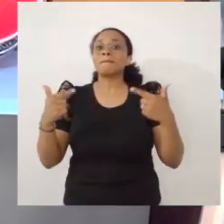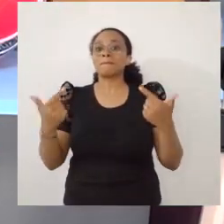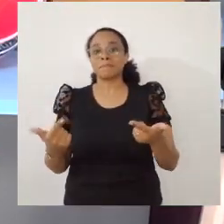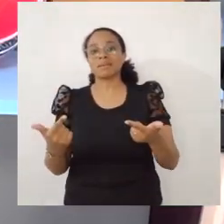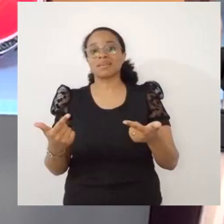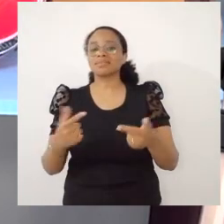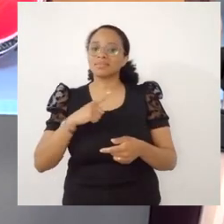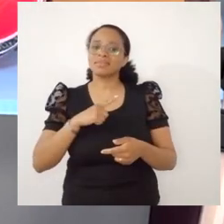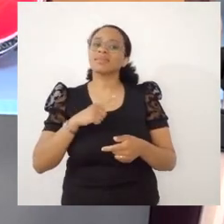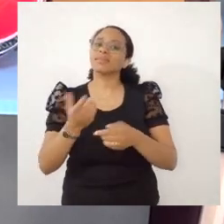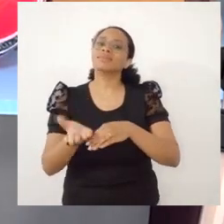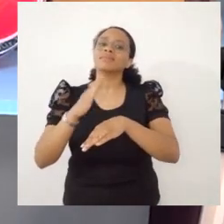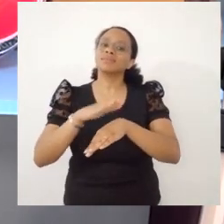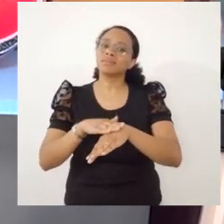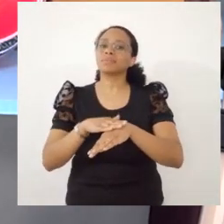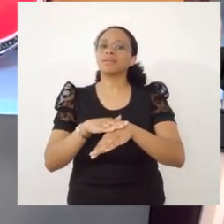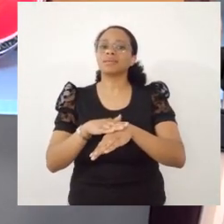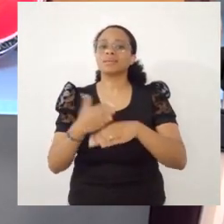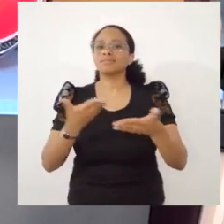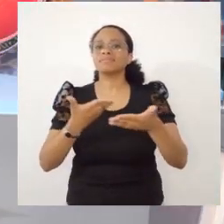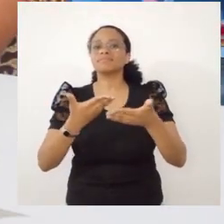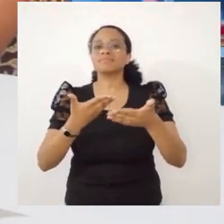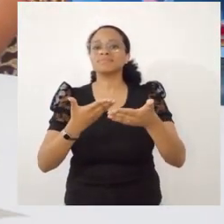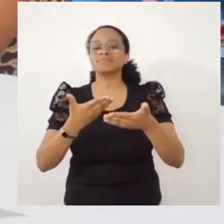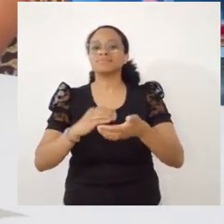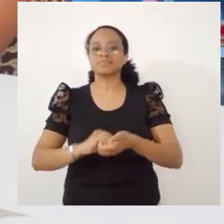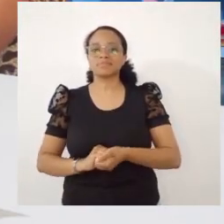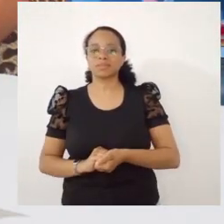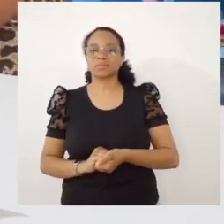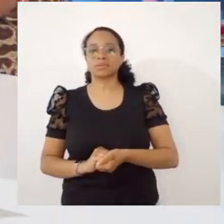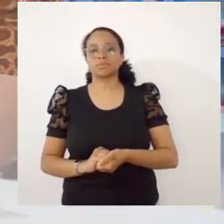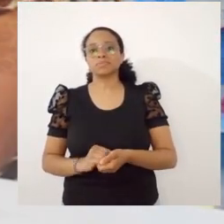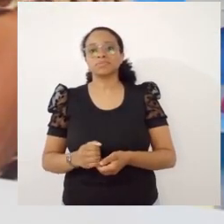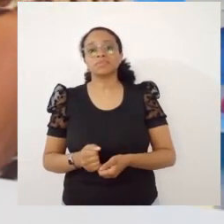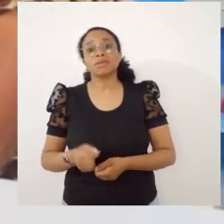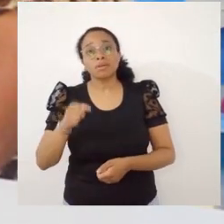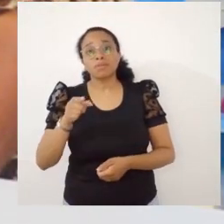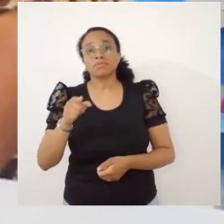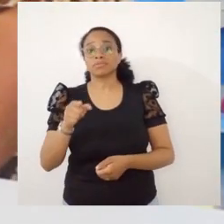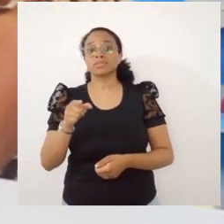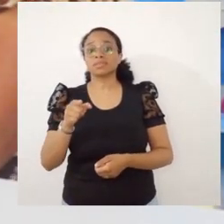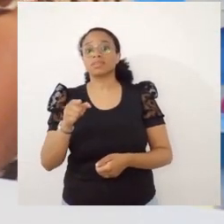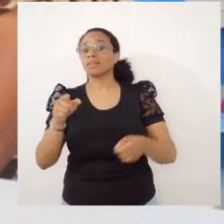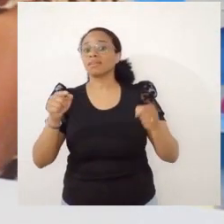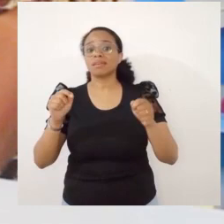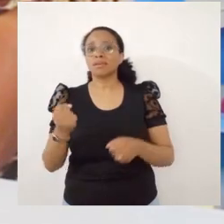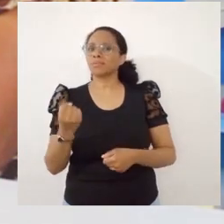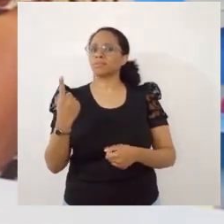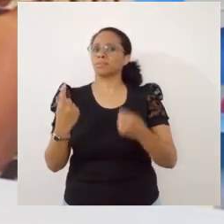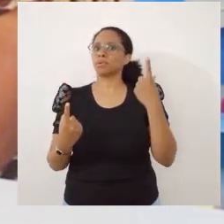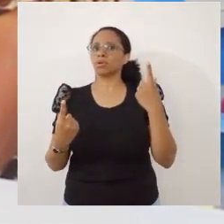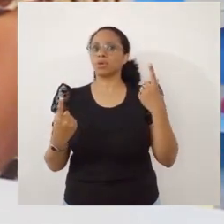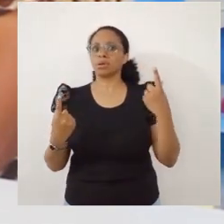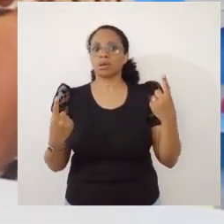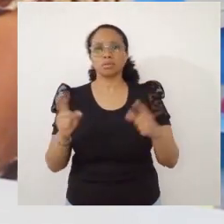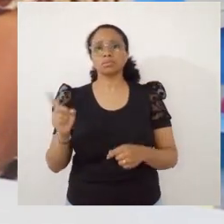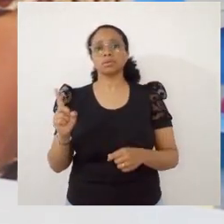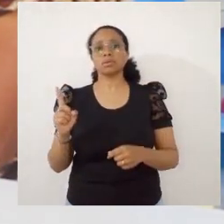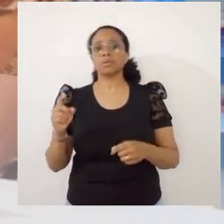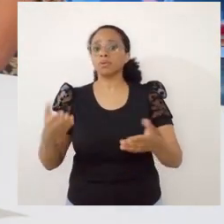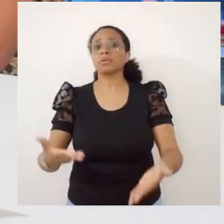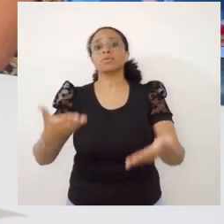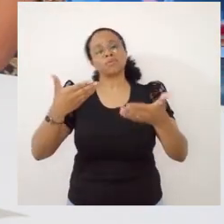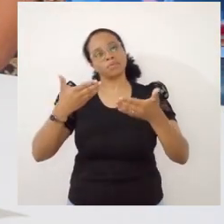entrelinhas e dos códigos que caracterizam o nosso idioma. Você não chegou até aqui por acaso, por isso